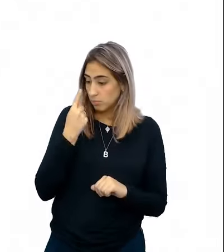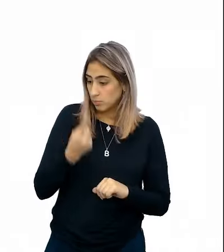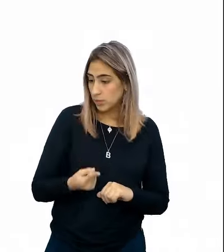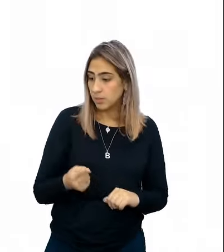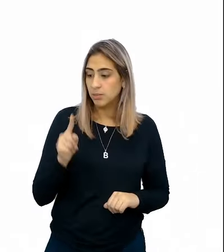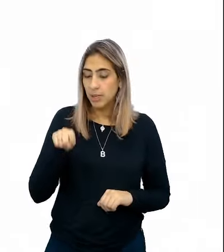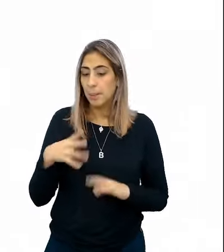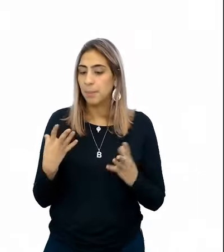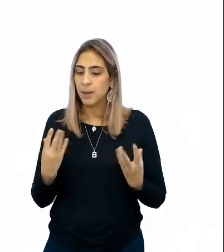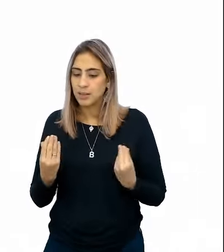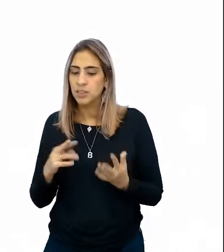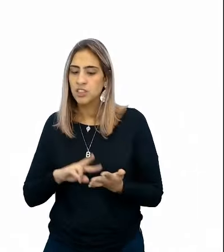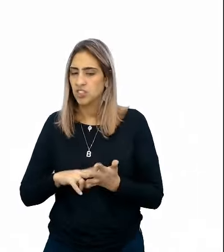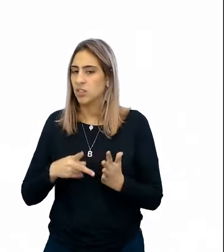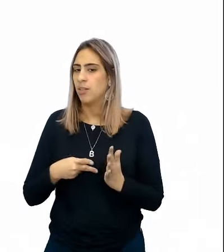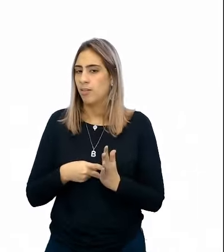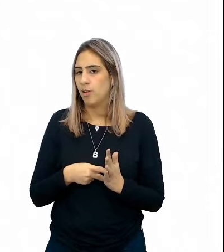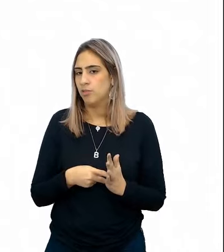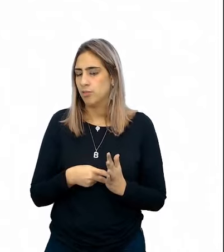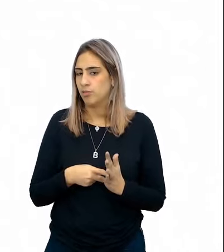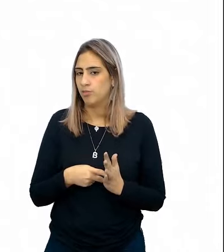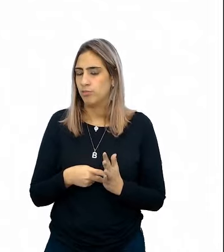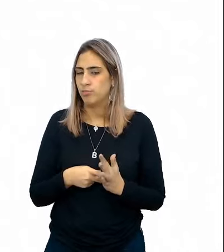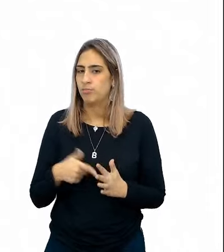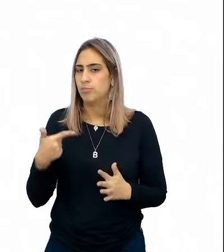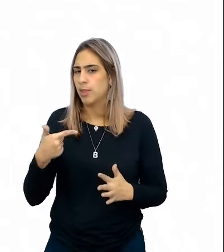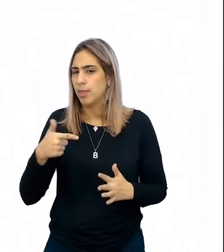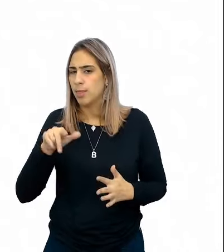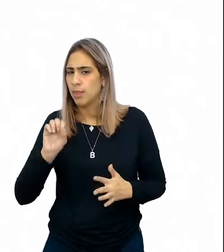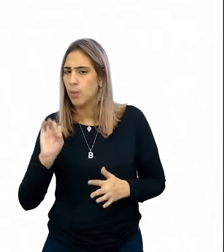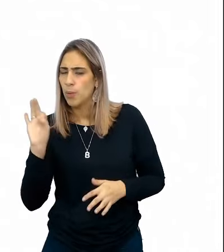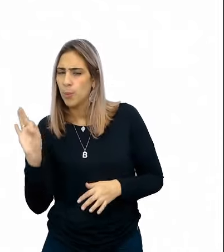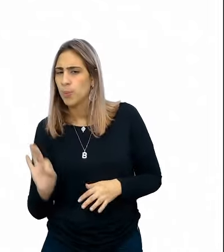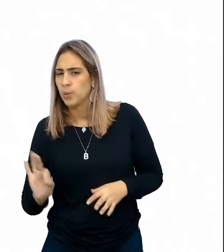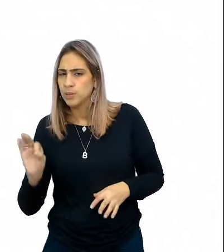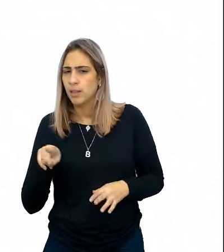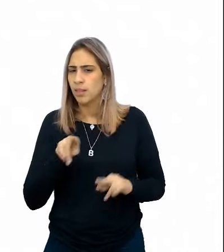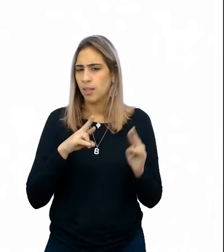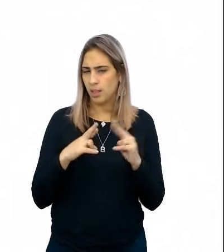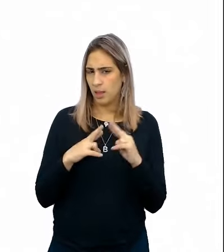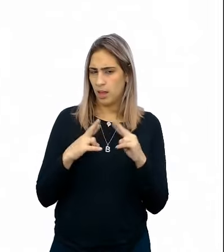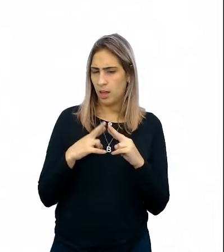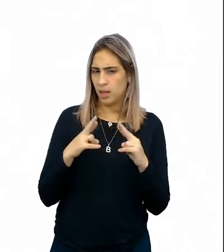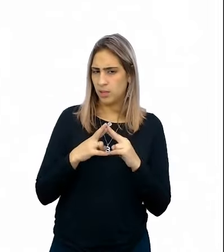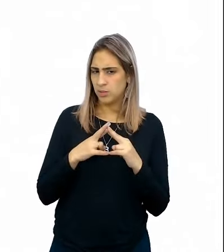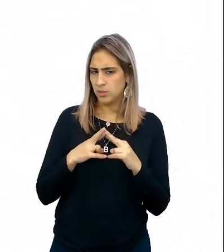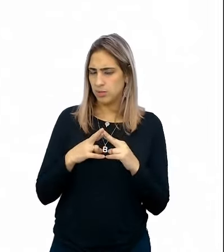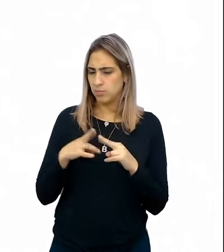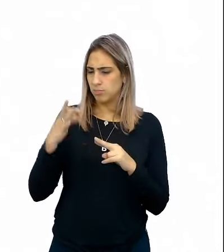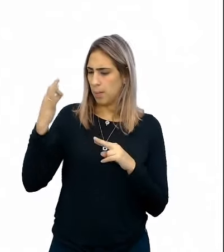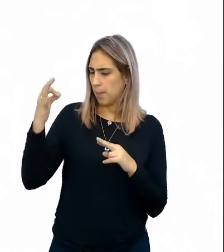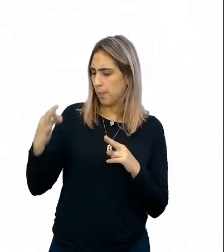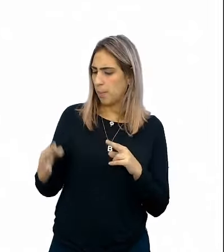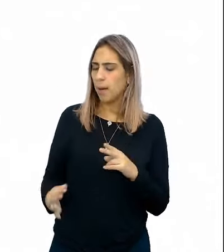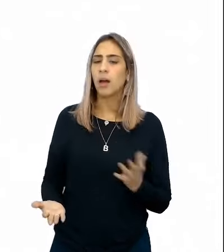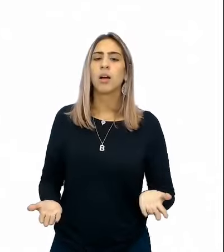verificar que é bastante significativo, ou seja, 78% da rede acertou os